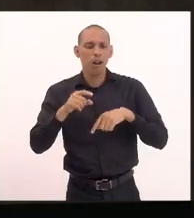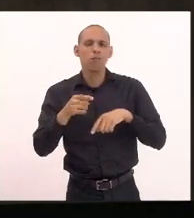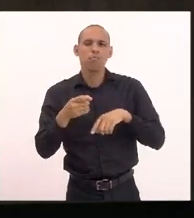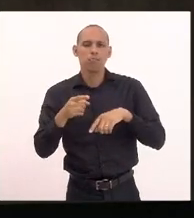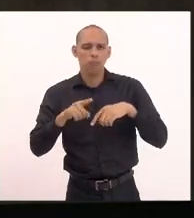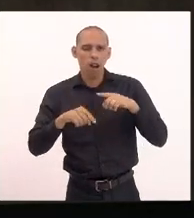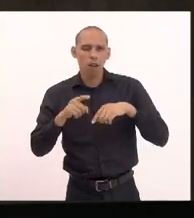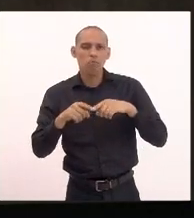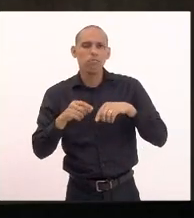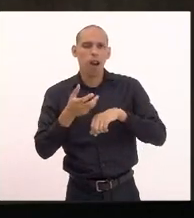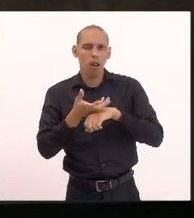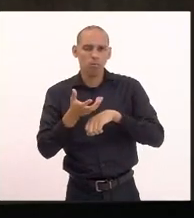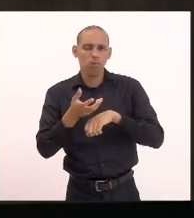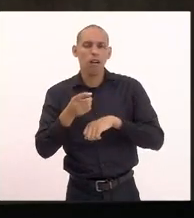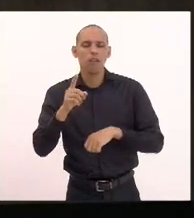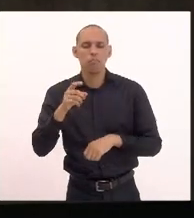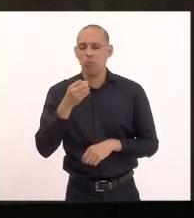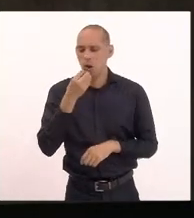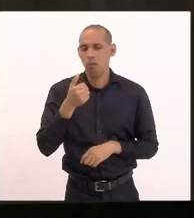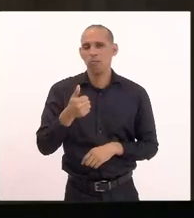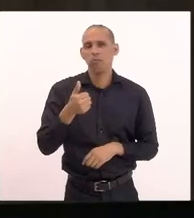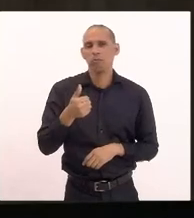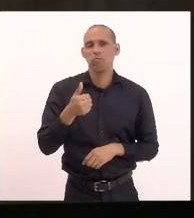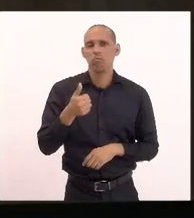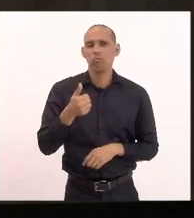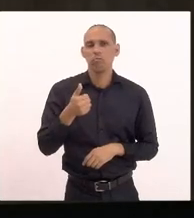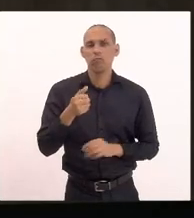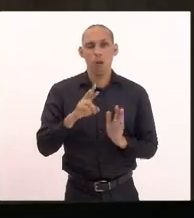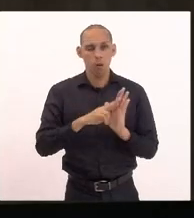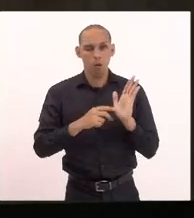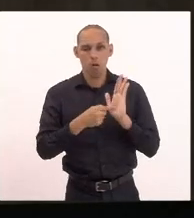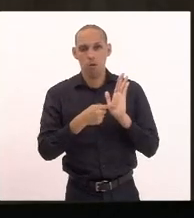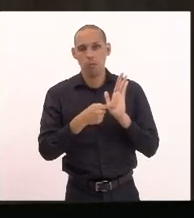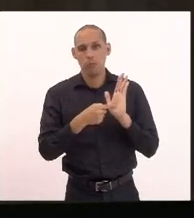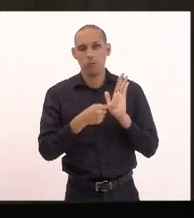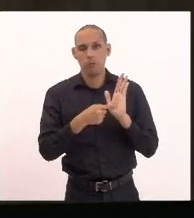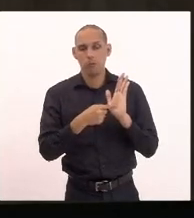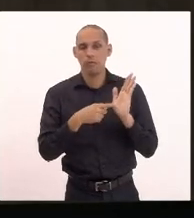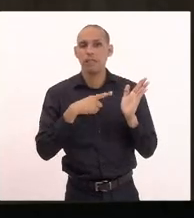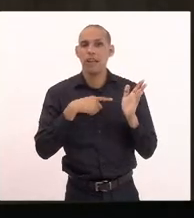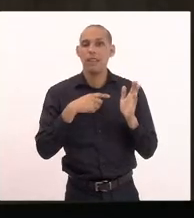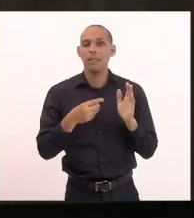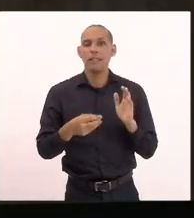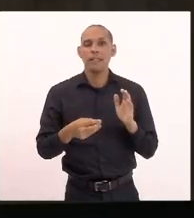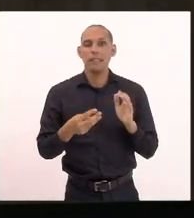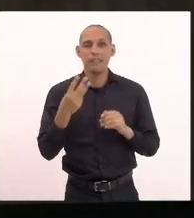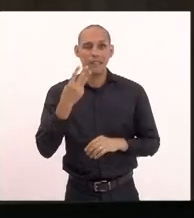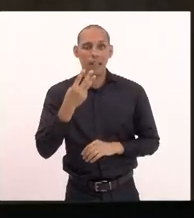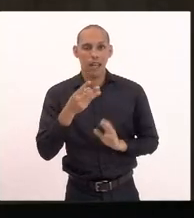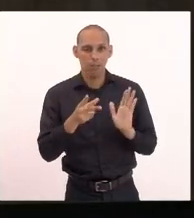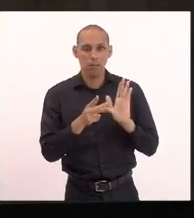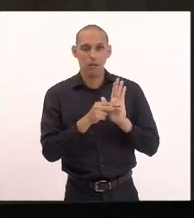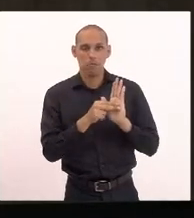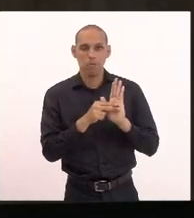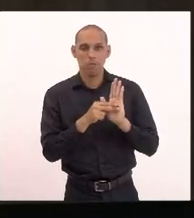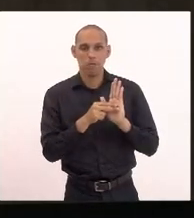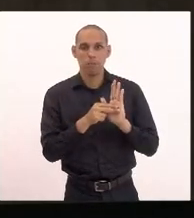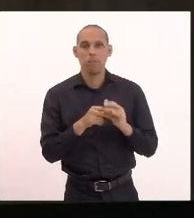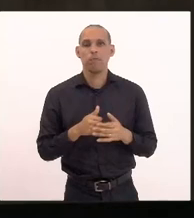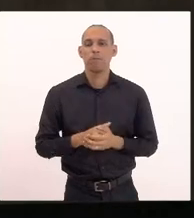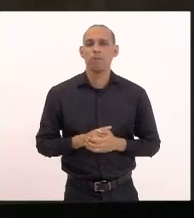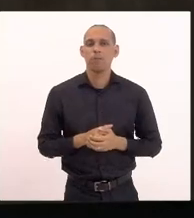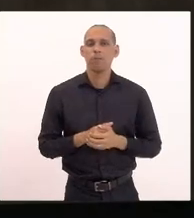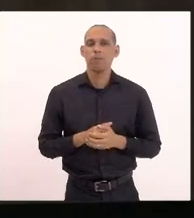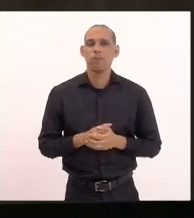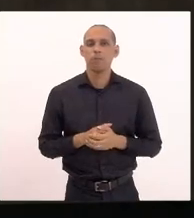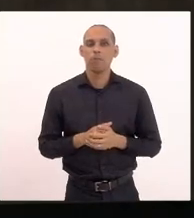meritória. O relator propôs 3 emendas. Emenda